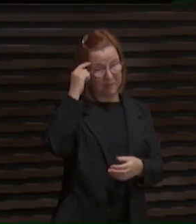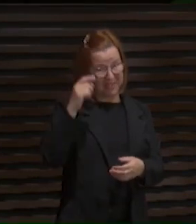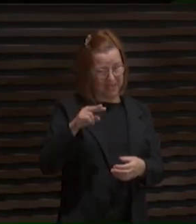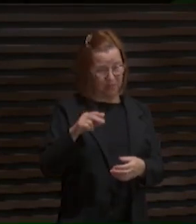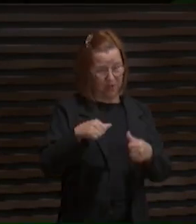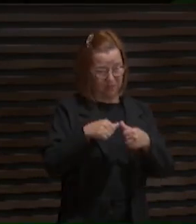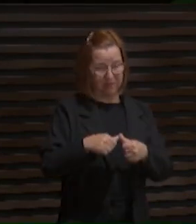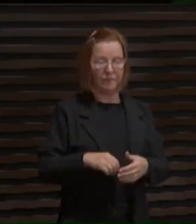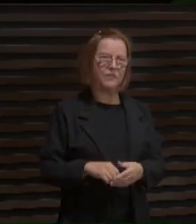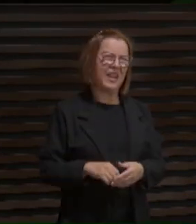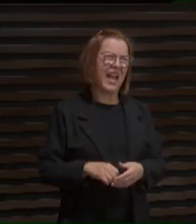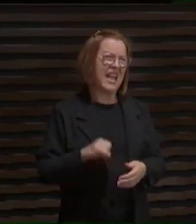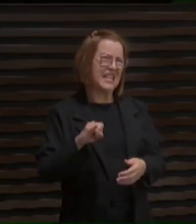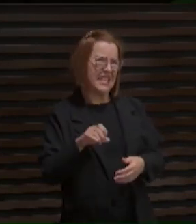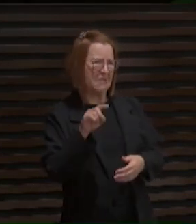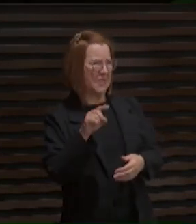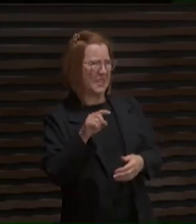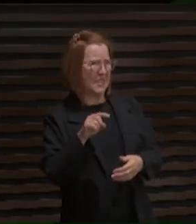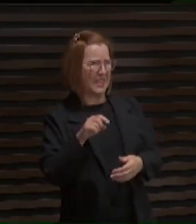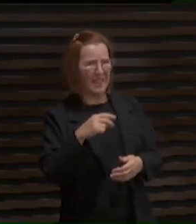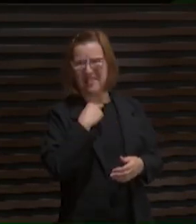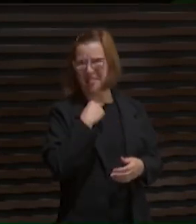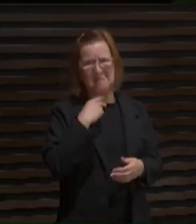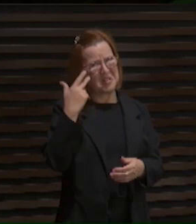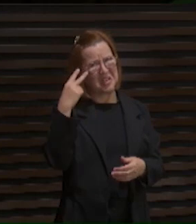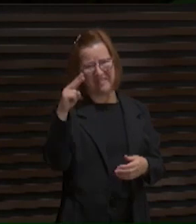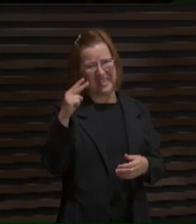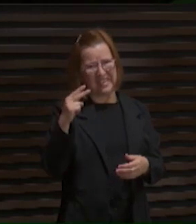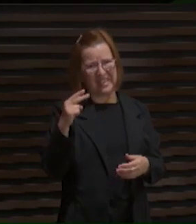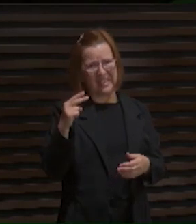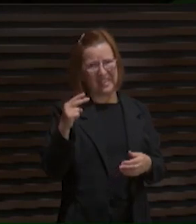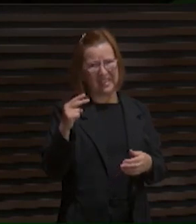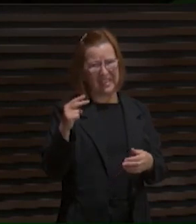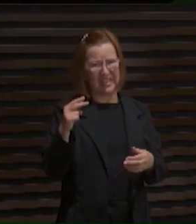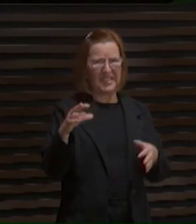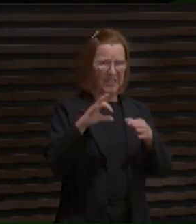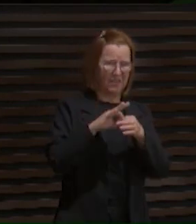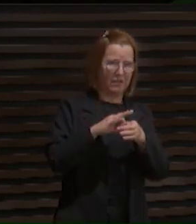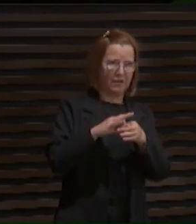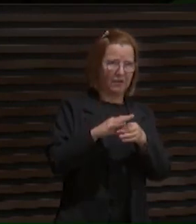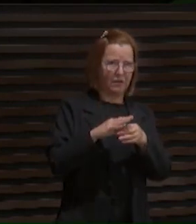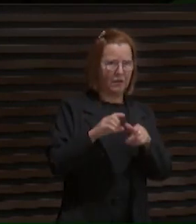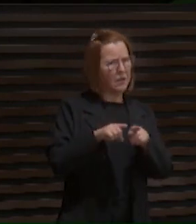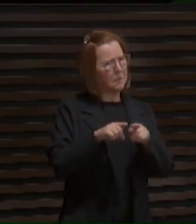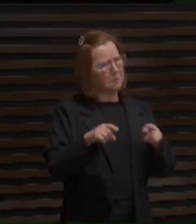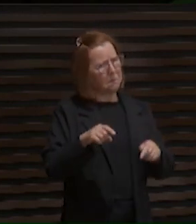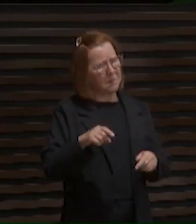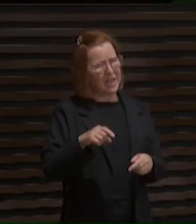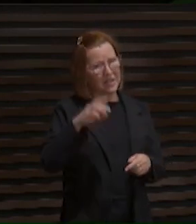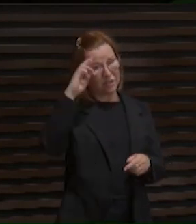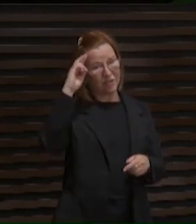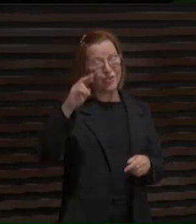vencer, se junte a ele. Mas é isso que o Senhor quis dizer quando ele falou exatamente essa frase? No mesmo